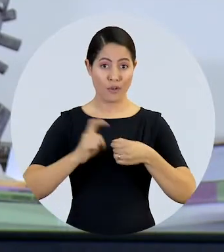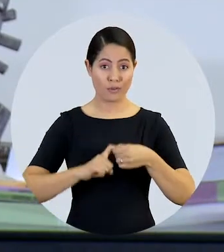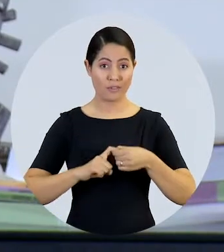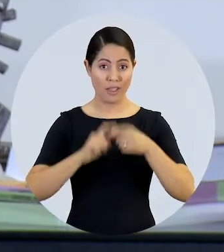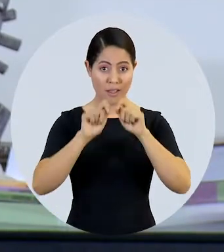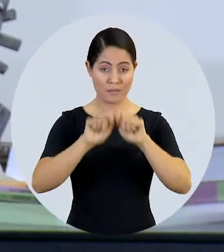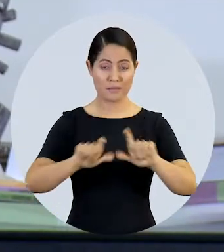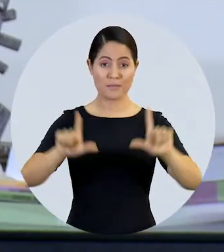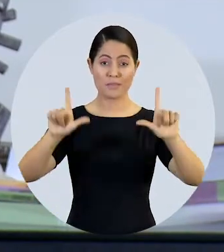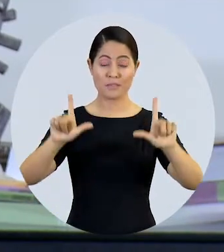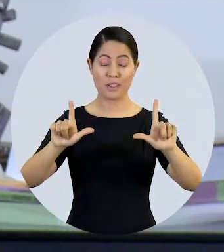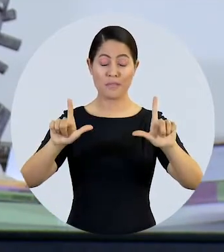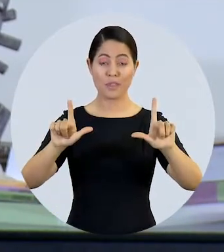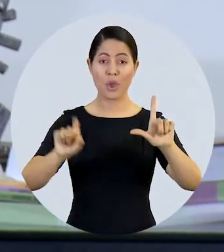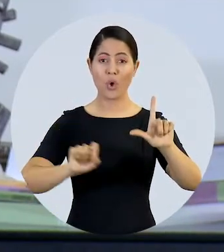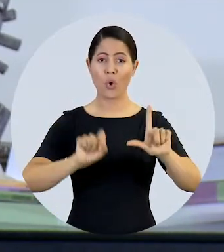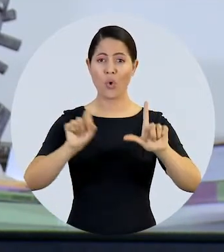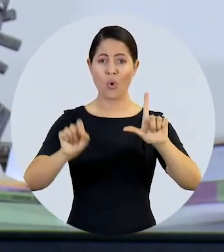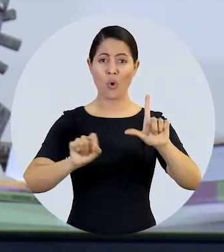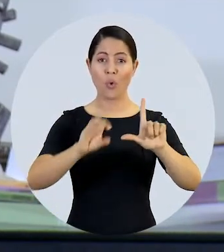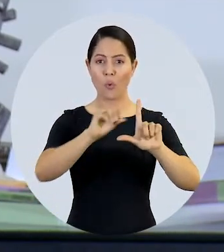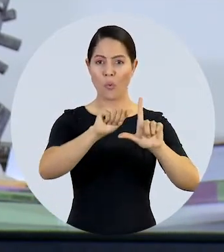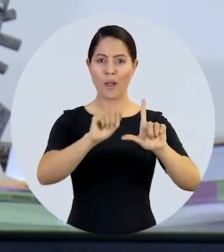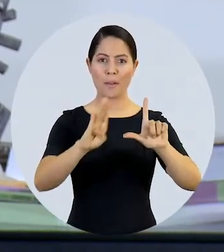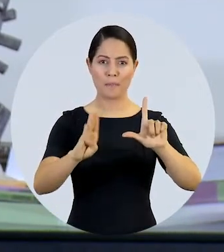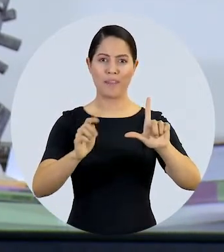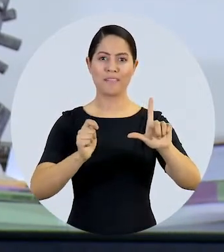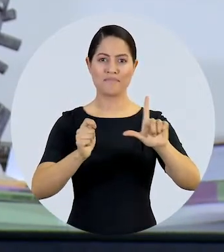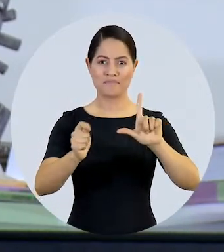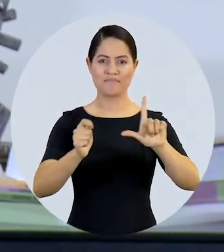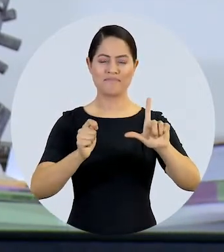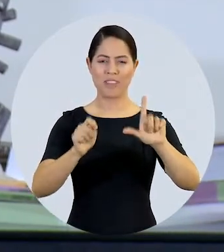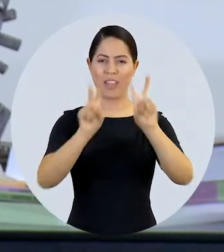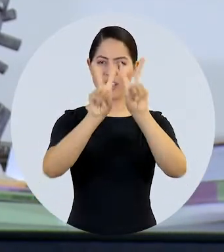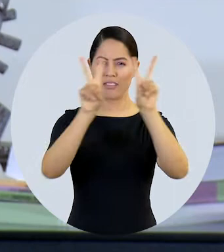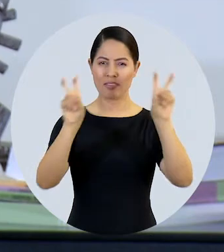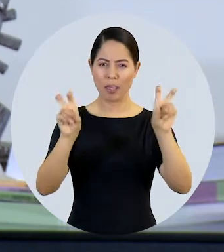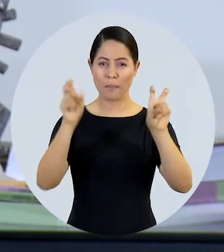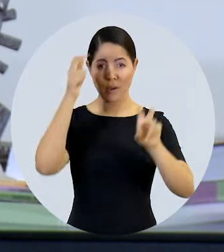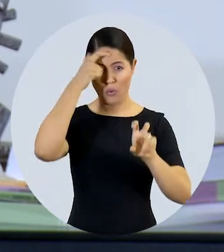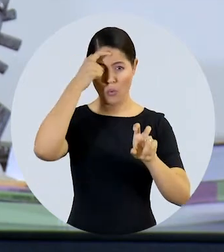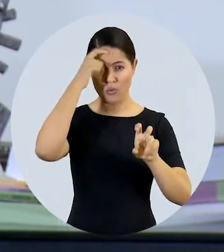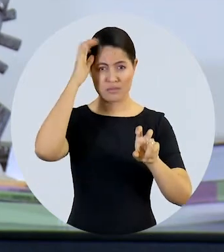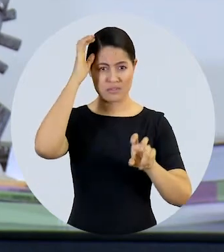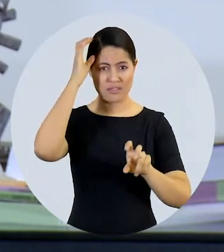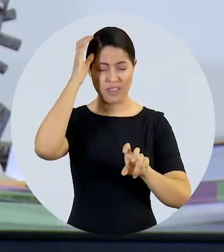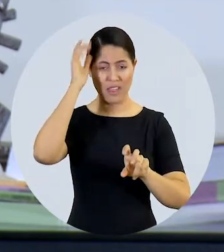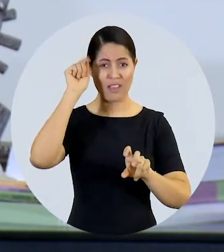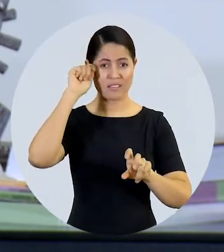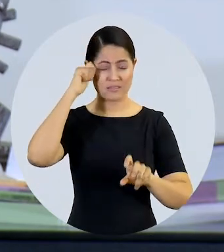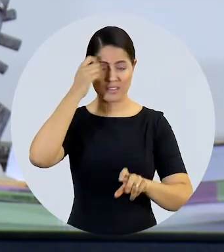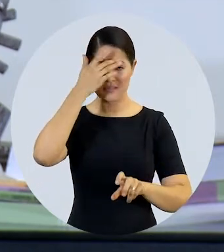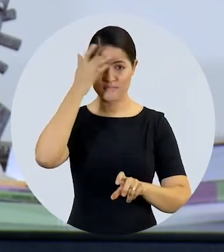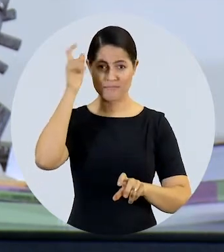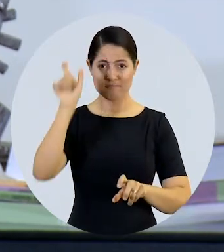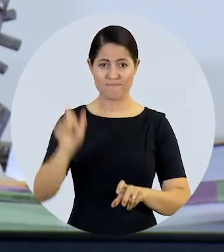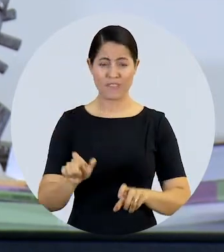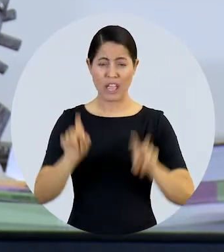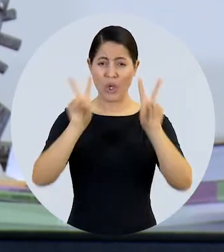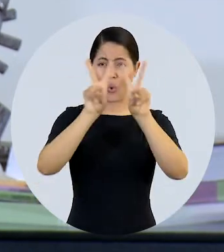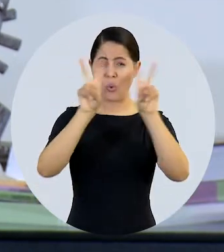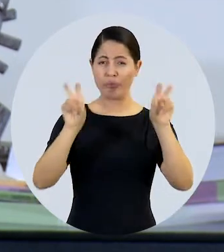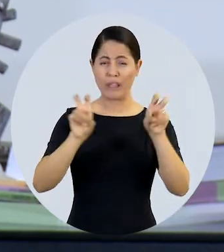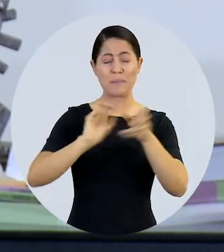Nós voltamos do intervalo e neste segundo bloco continuamos o OAB Entrevista sobre a consciência negra. A partir de agora,